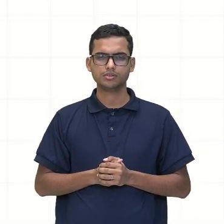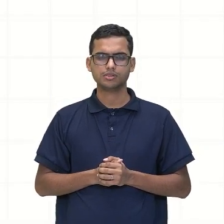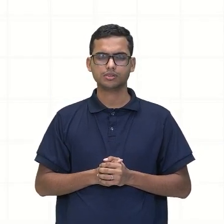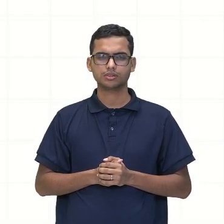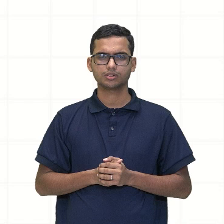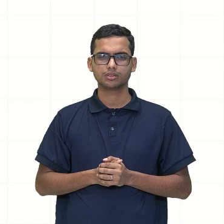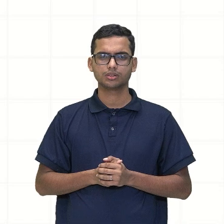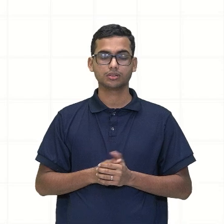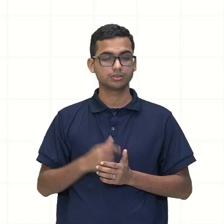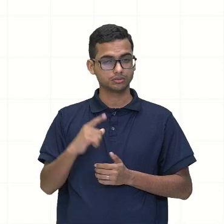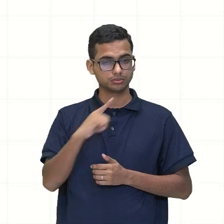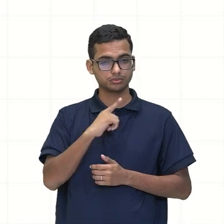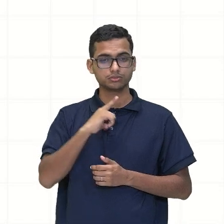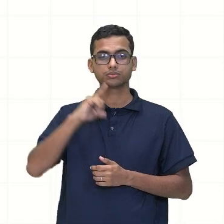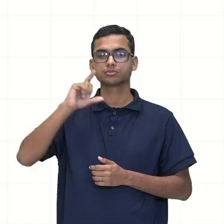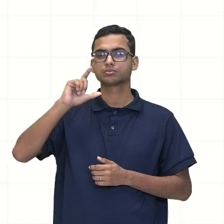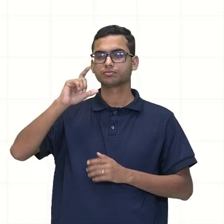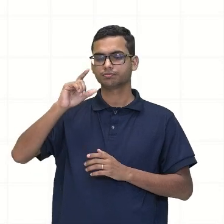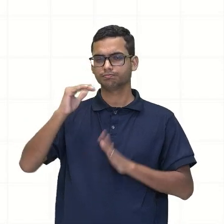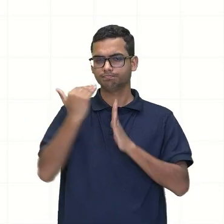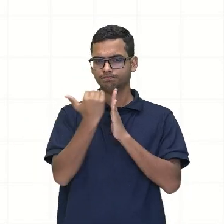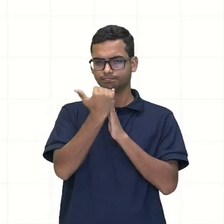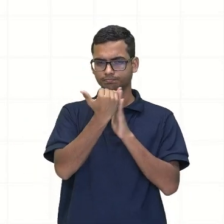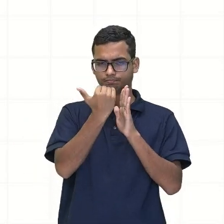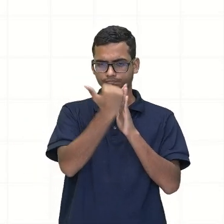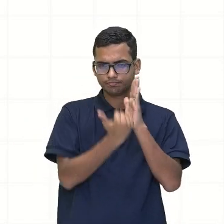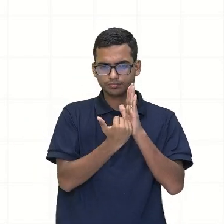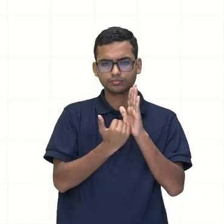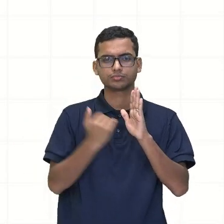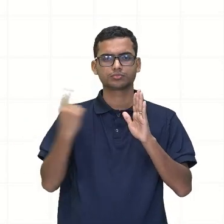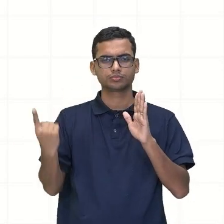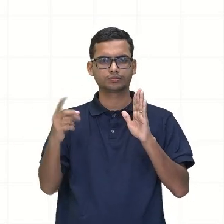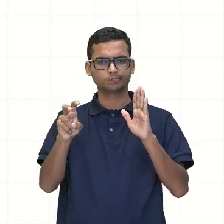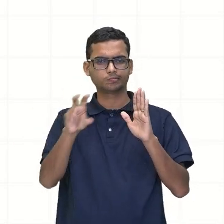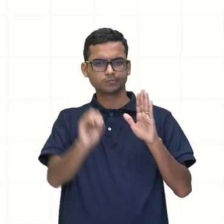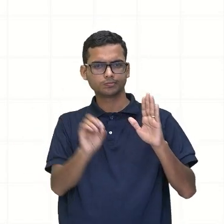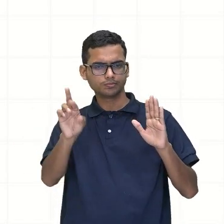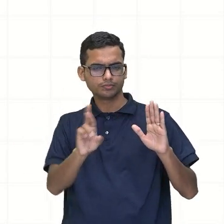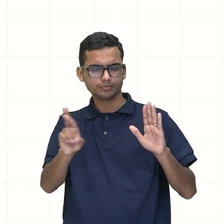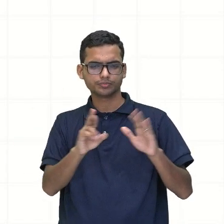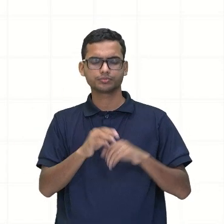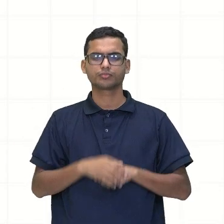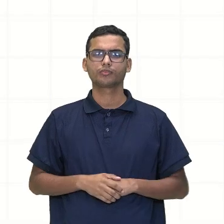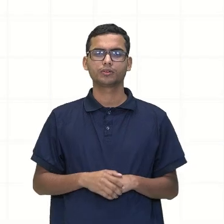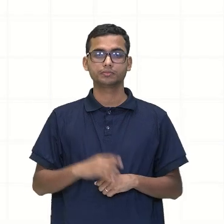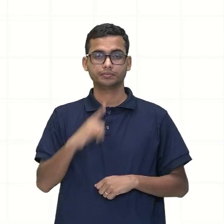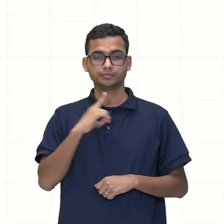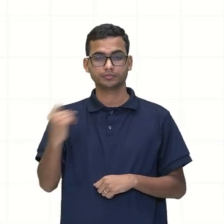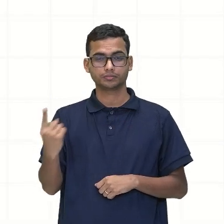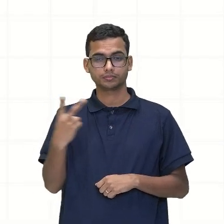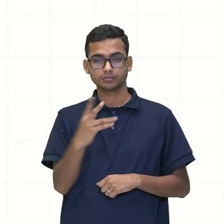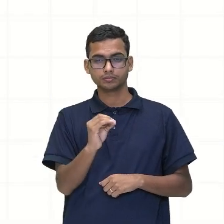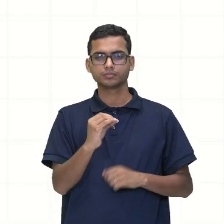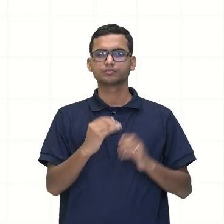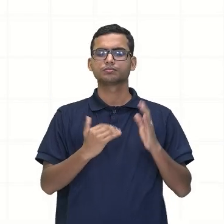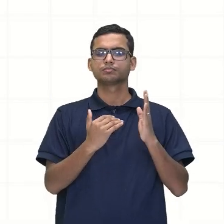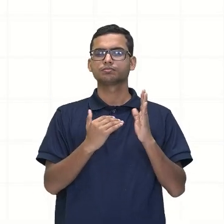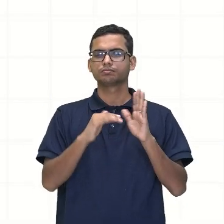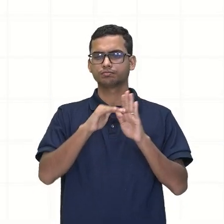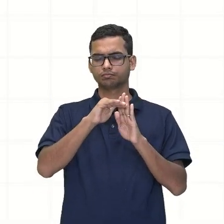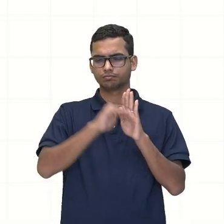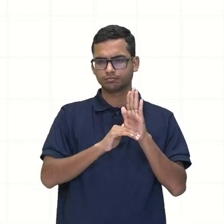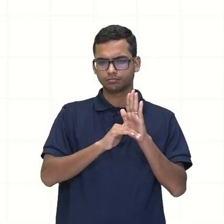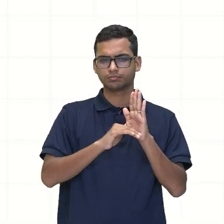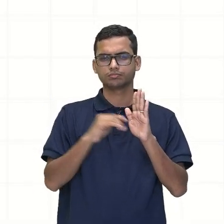um débito de R$150. Então, se tinha 120, eu vou tirar 150. Quanto eu gastei